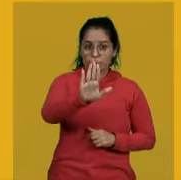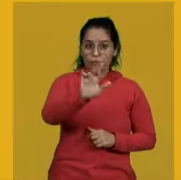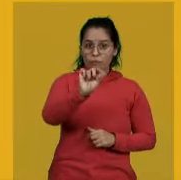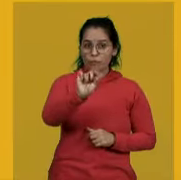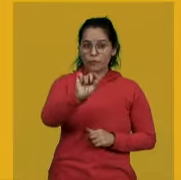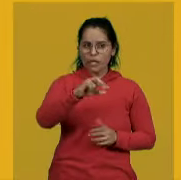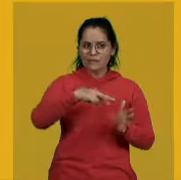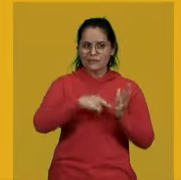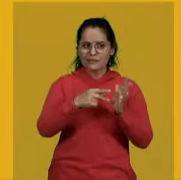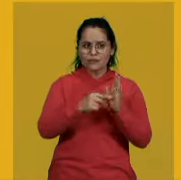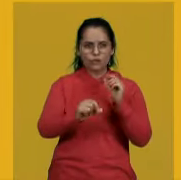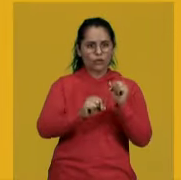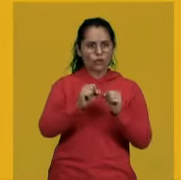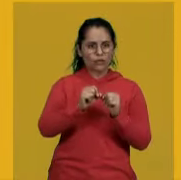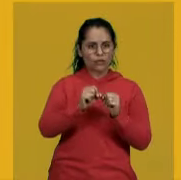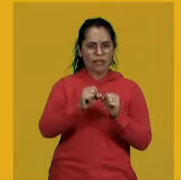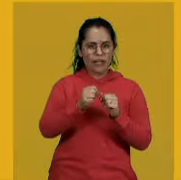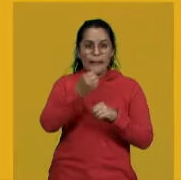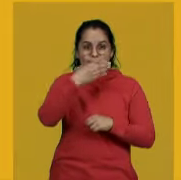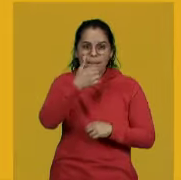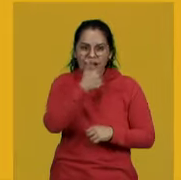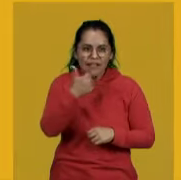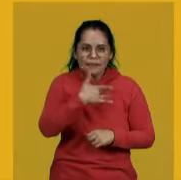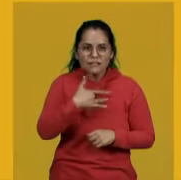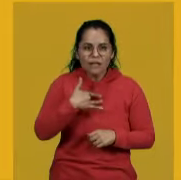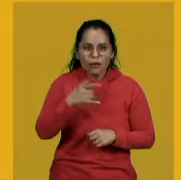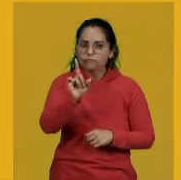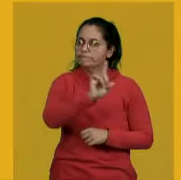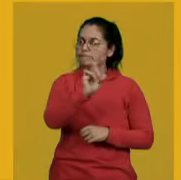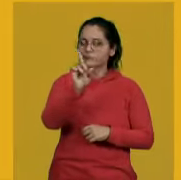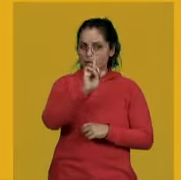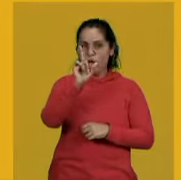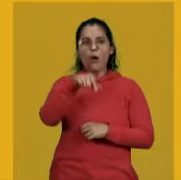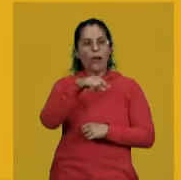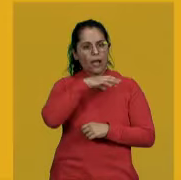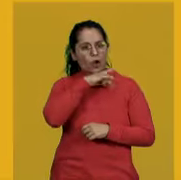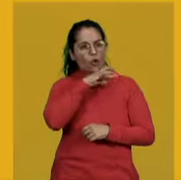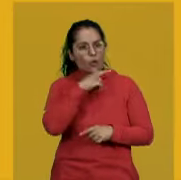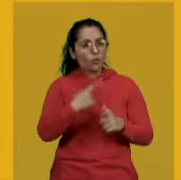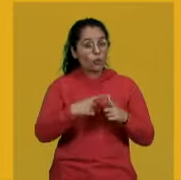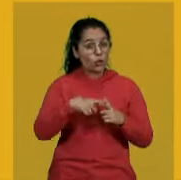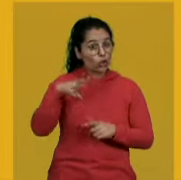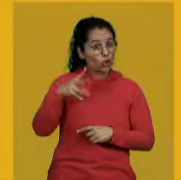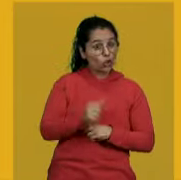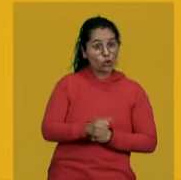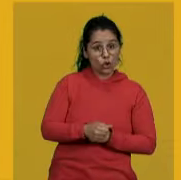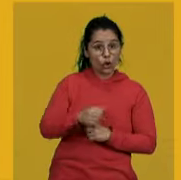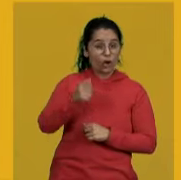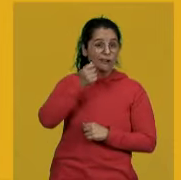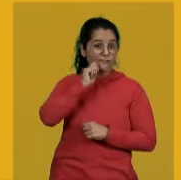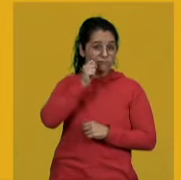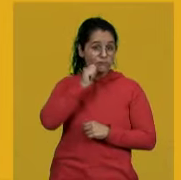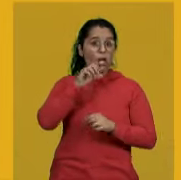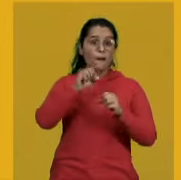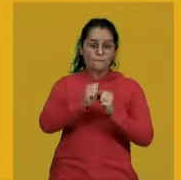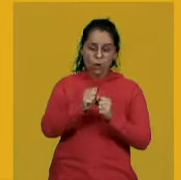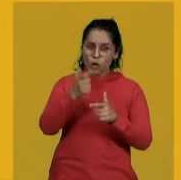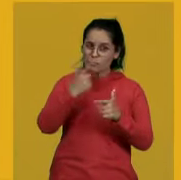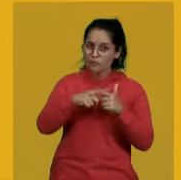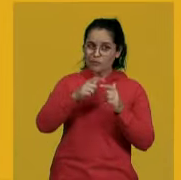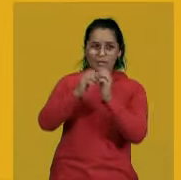quer dizer que elas não façam mal, vai fazer mal. Afinal, todas as drogas podem causar sérios